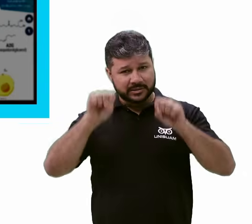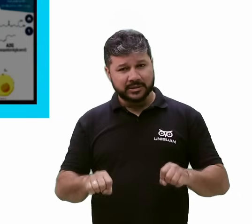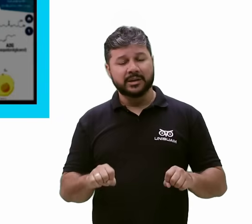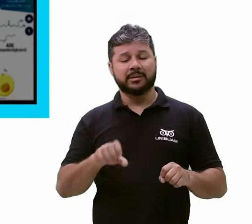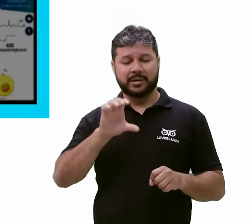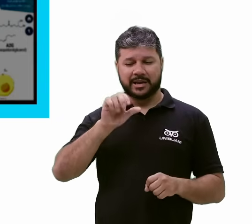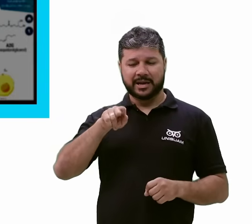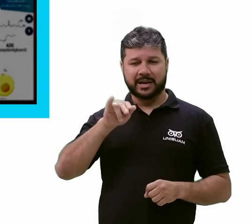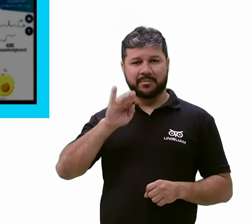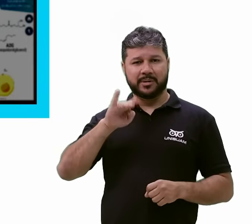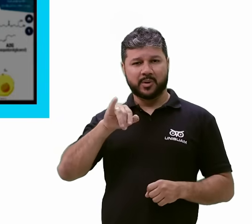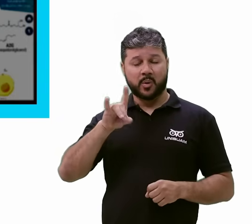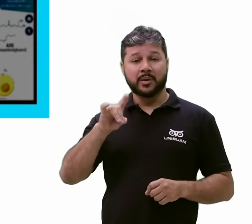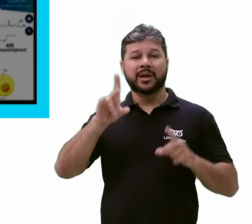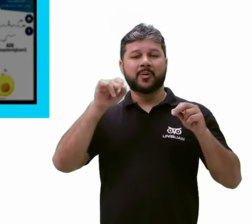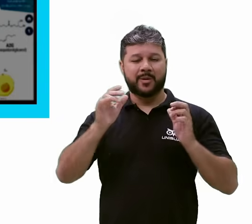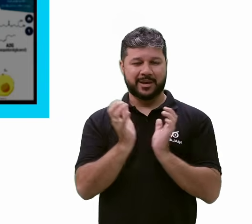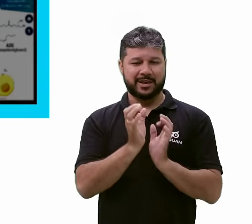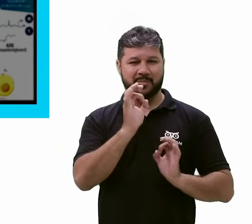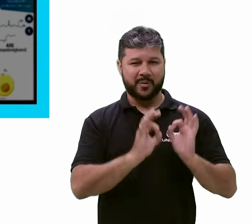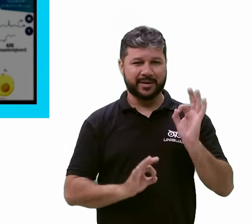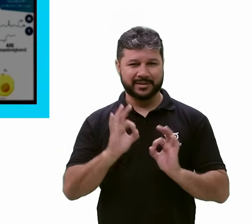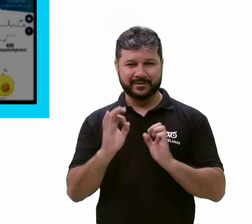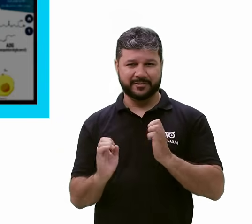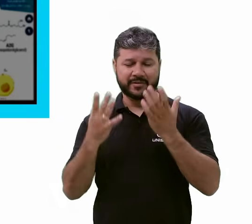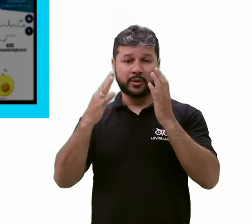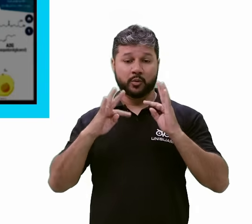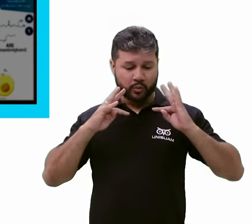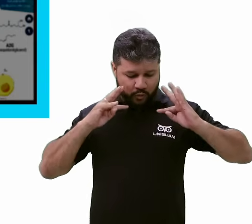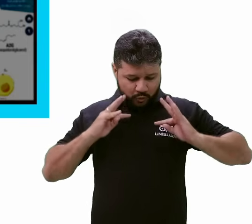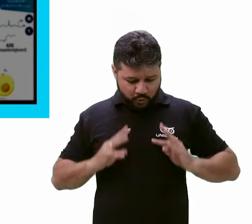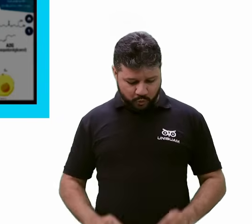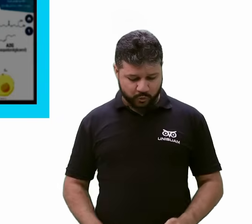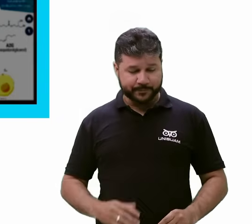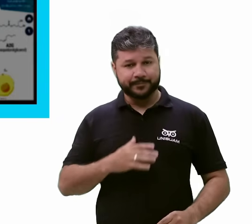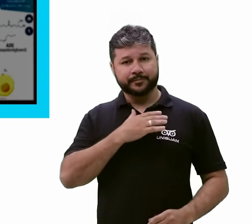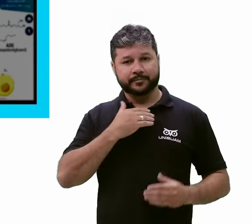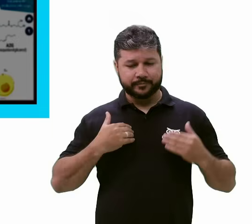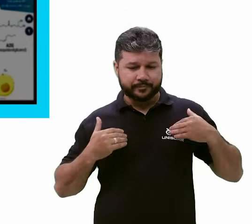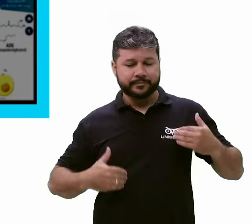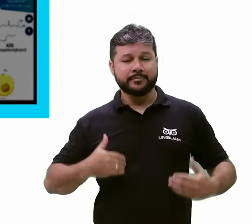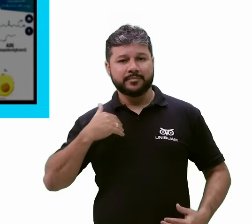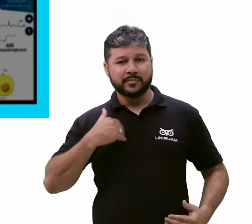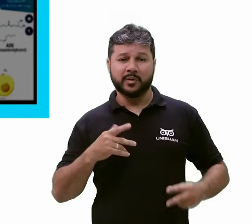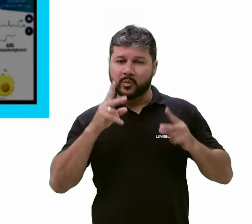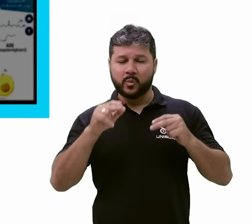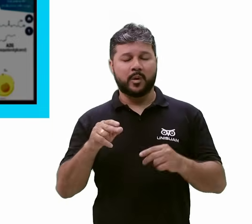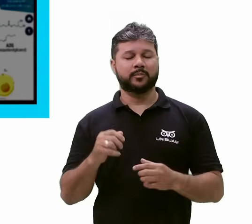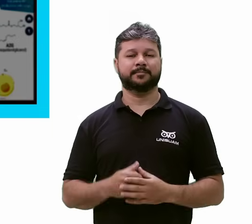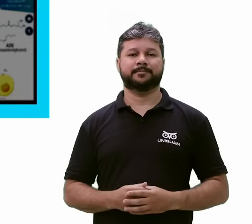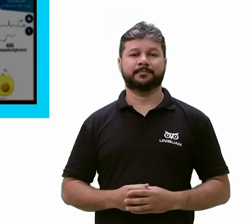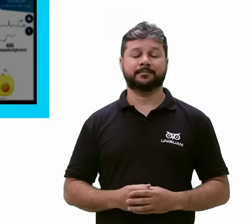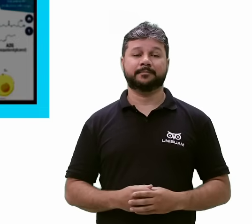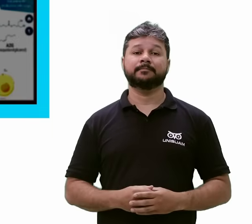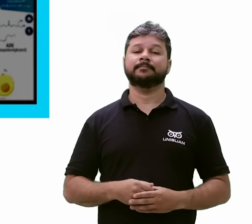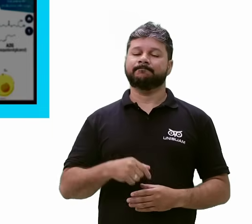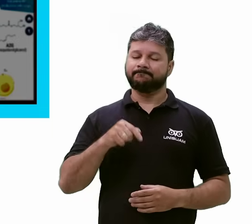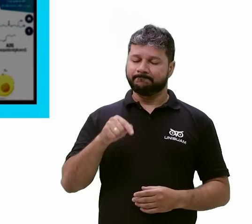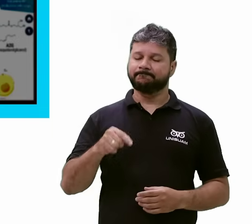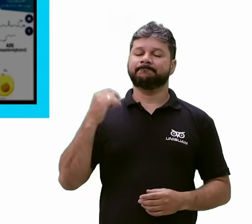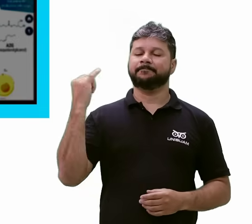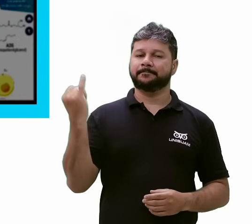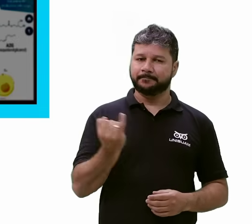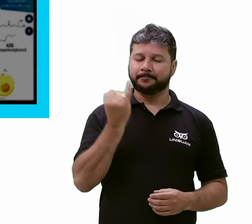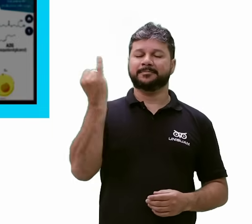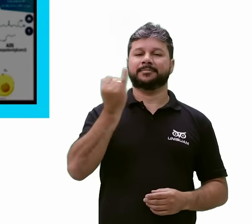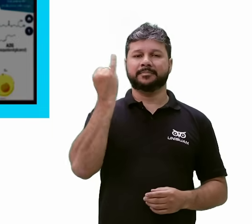equipe de produção de todos os eventos fisiológicos do nosso corpo. E isso é